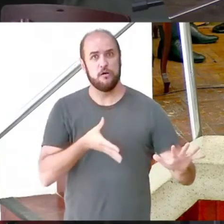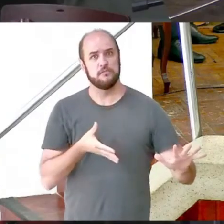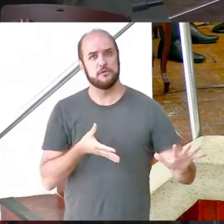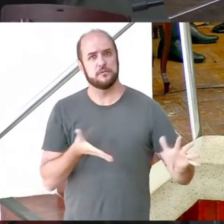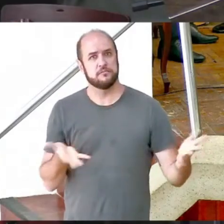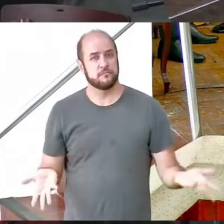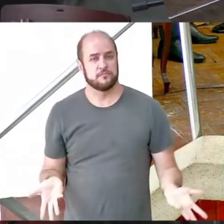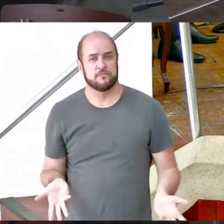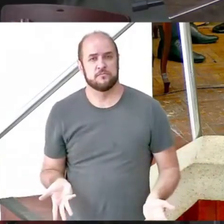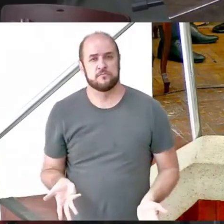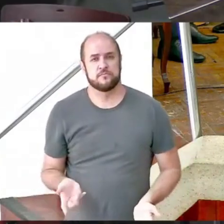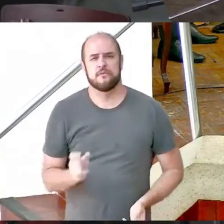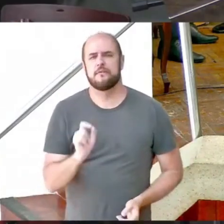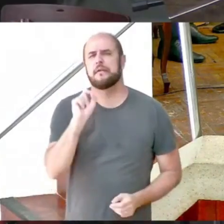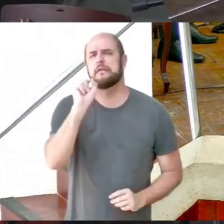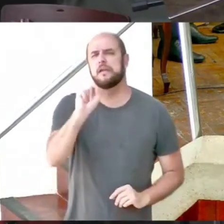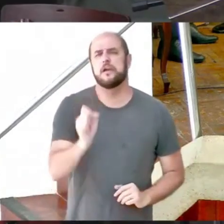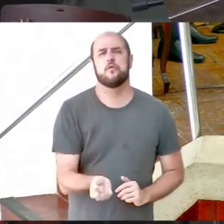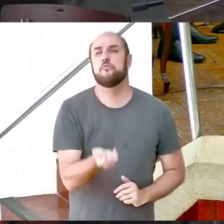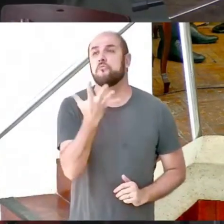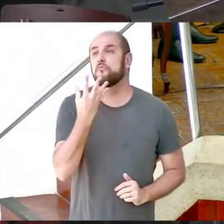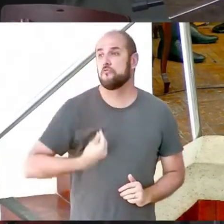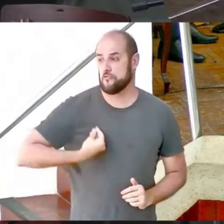O que irá nos acontecer?